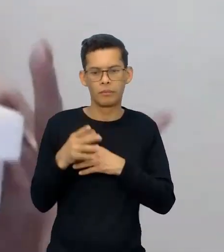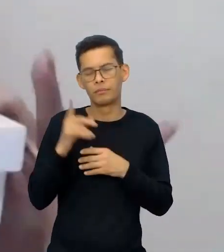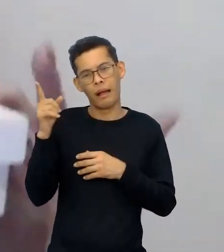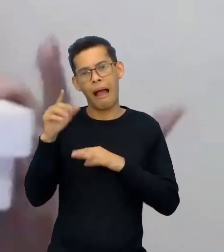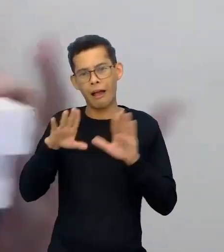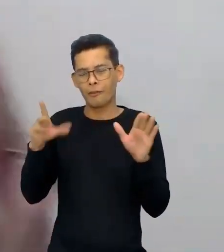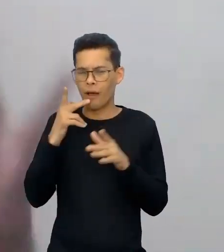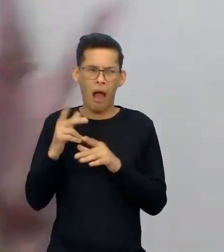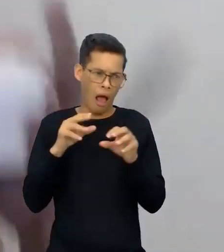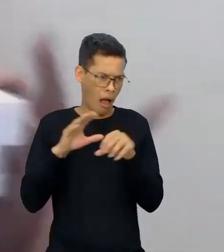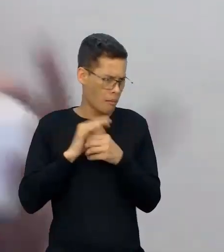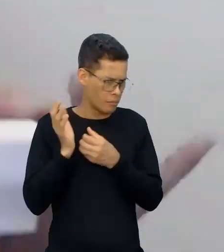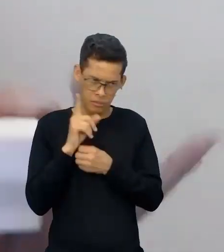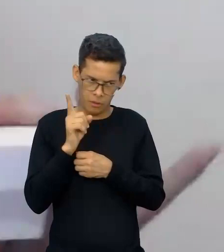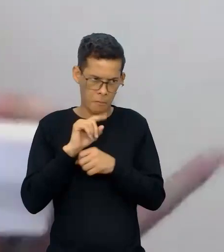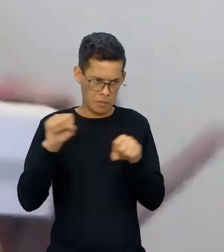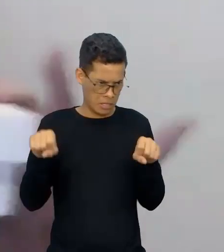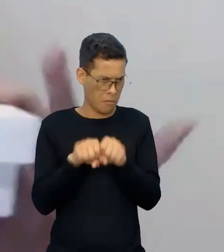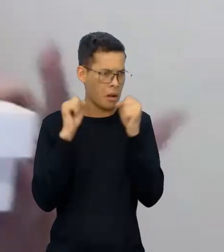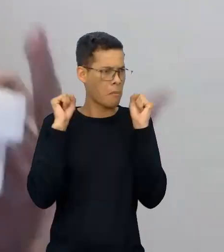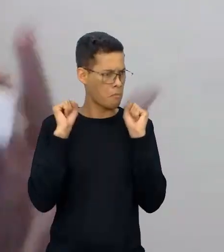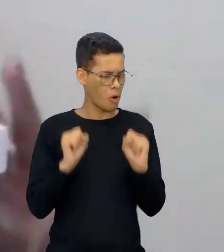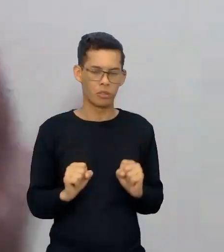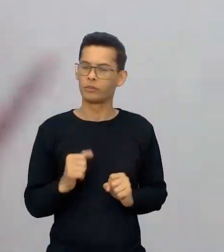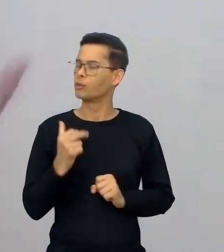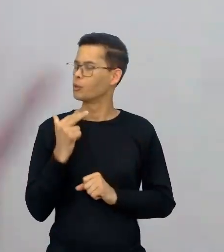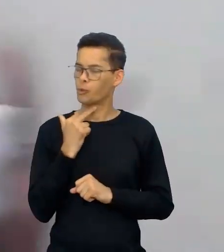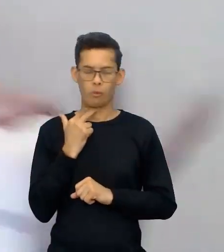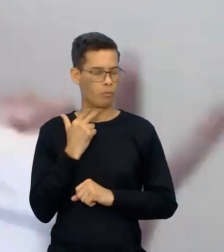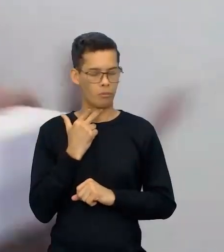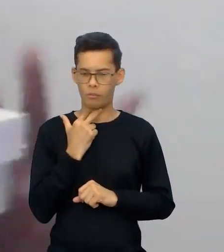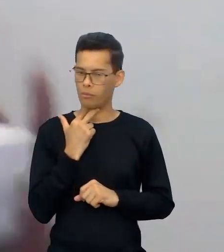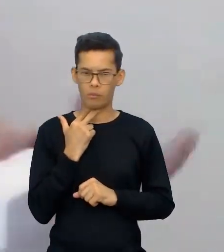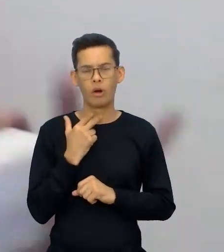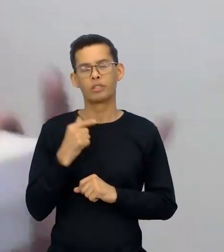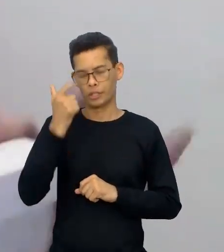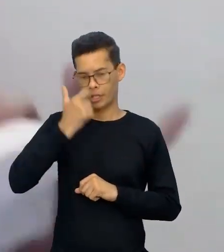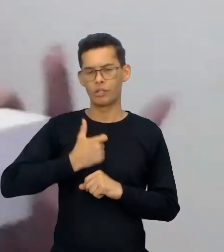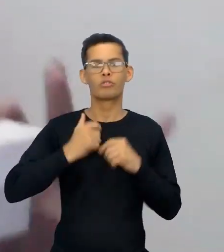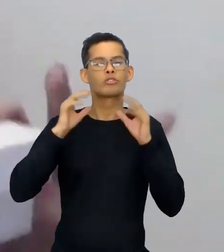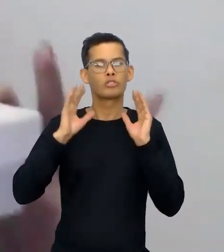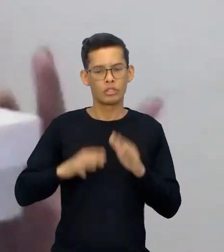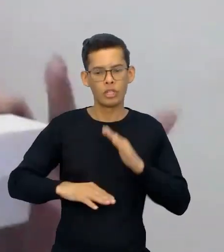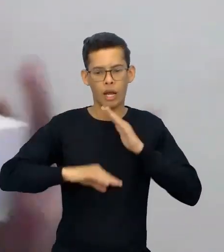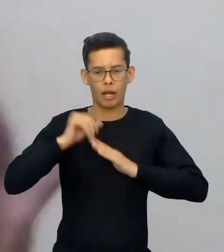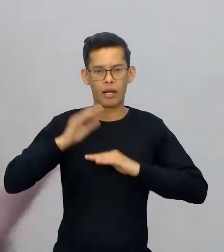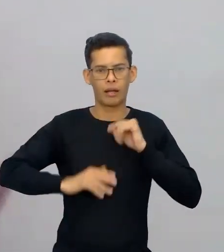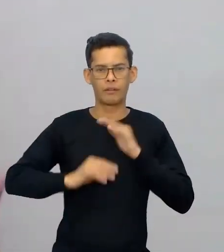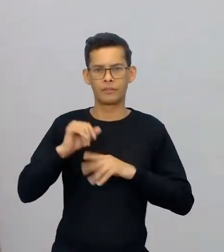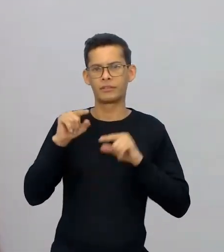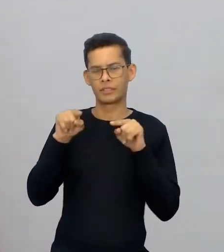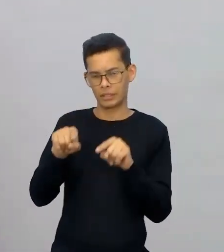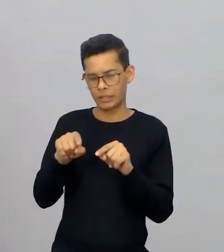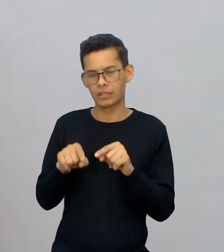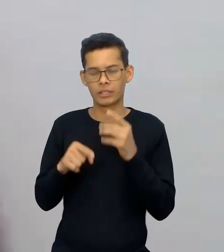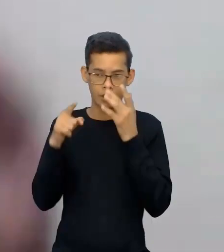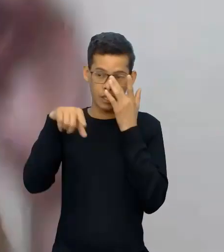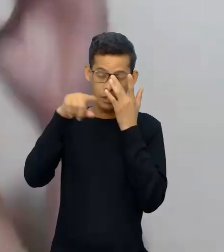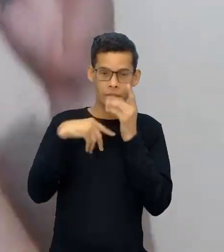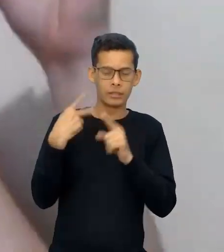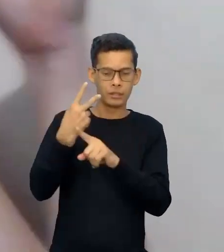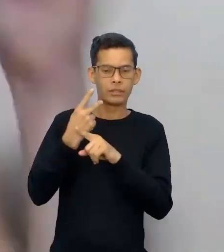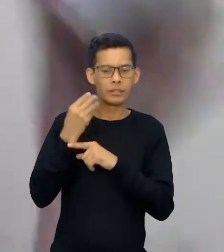Não pode. Isso porque eu já fiz essa prática várias vezes, já sei aonde que eles tentam correr atrás da gente para descobrir o que tem aqui